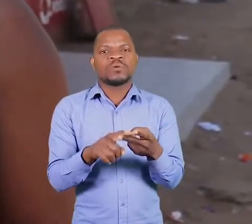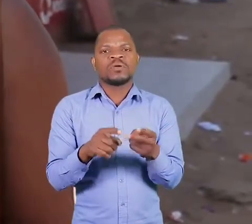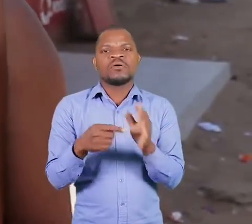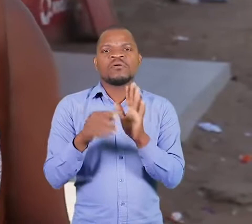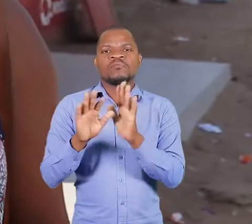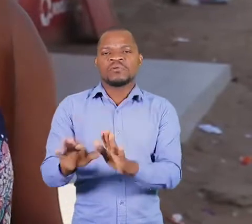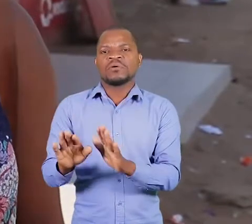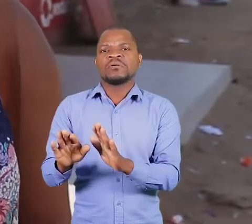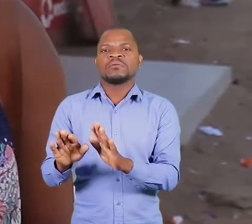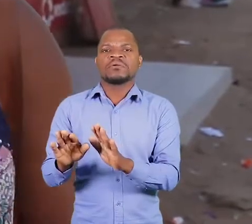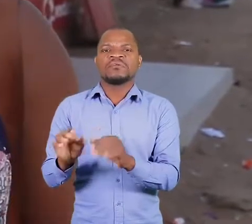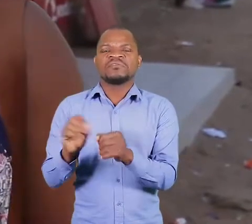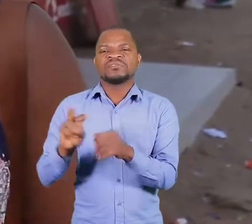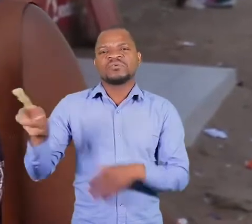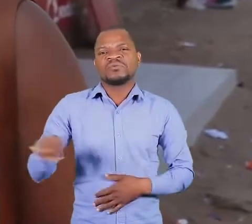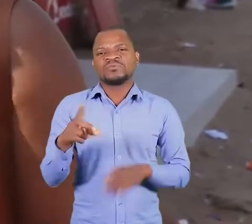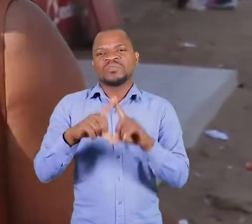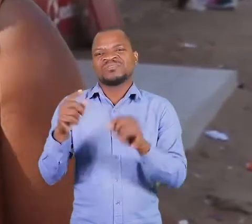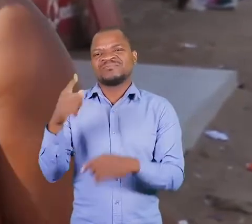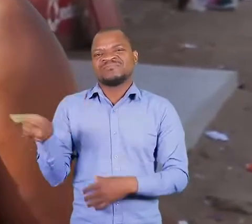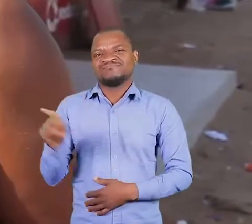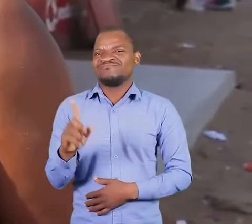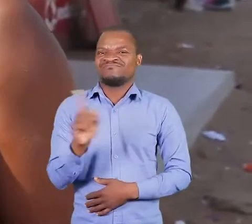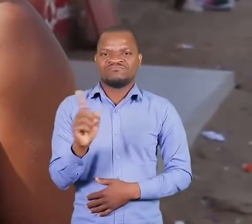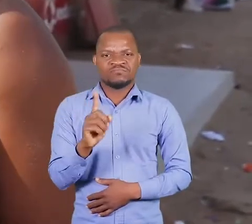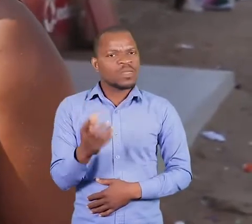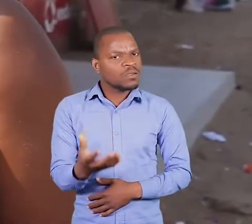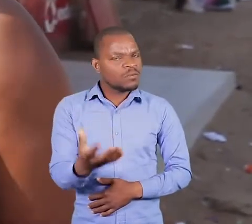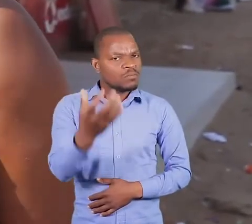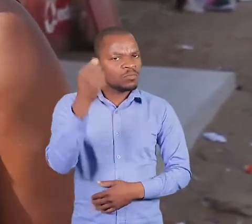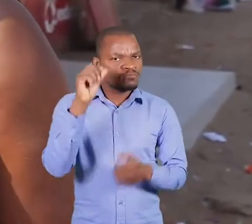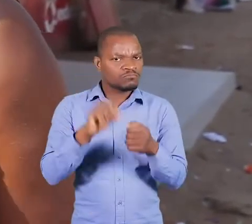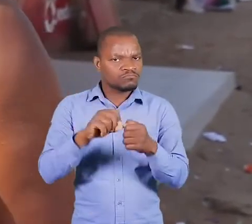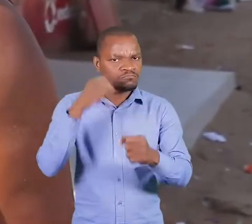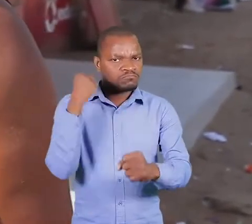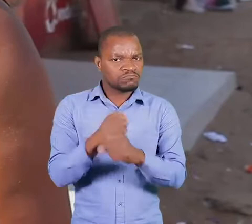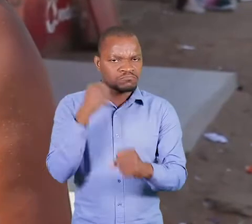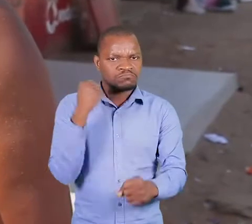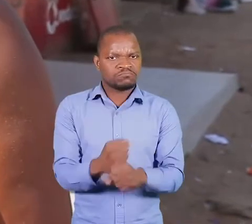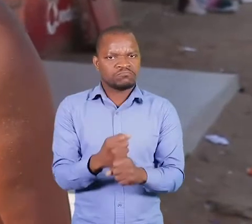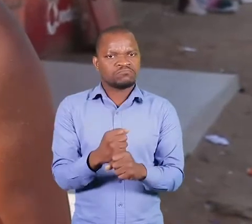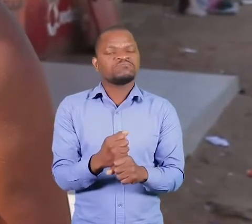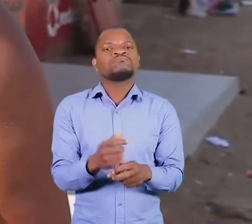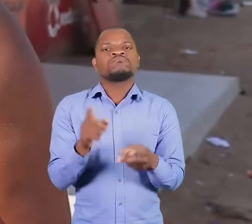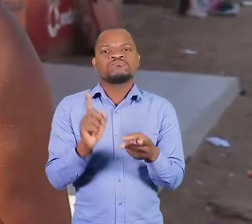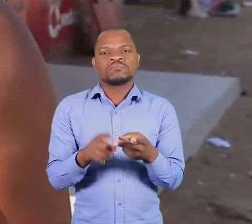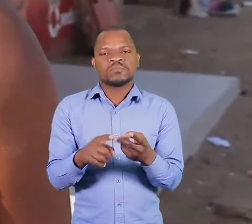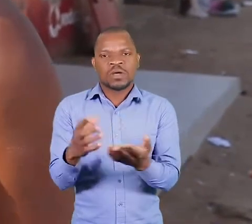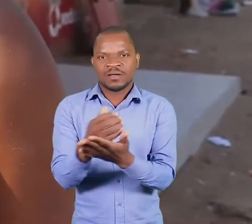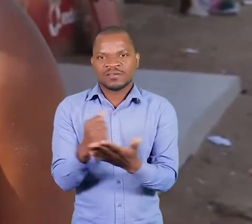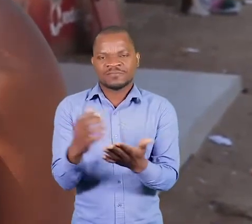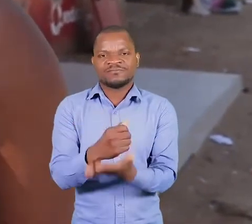vez de estar a fazer coisas que não têm nada a ver, a pessoa está lá a fazer seu próprio trabalho, já tem sua fonte